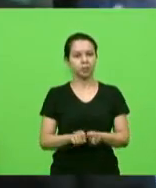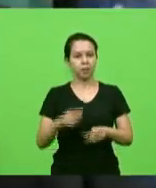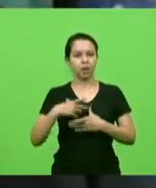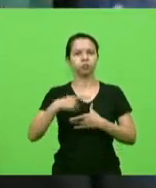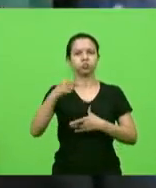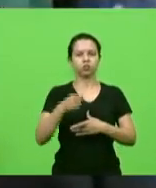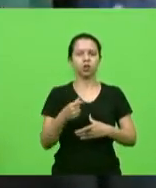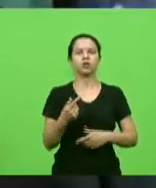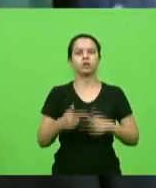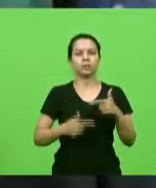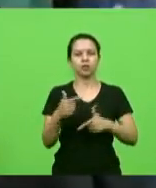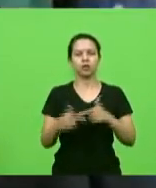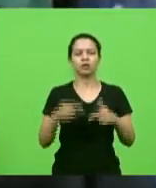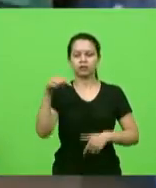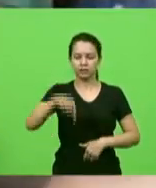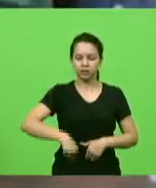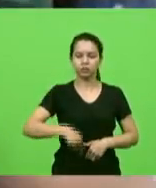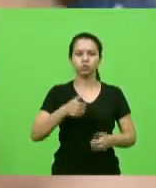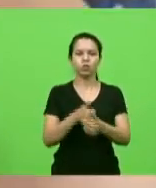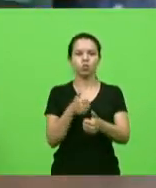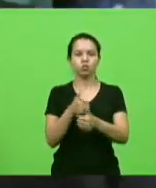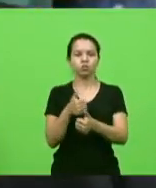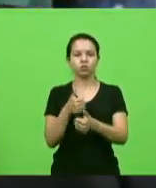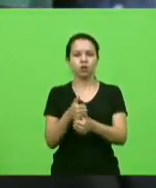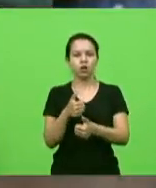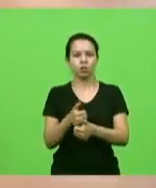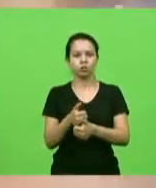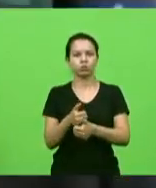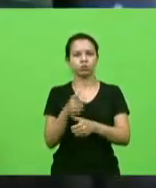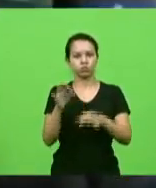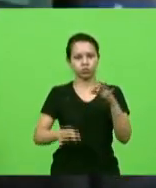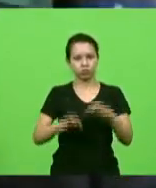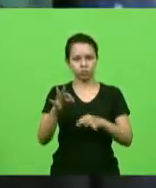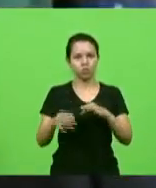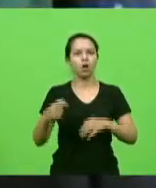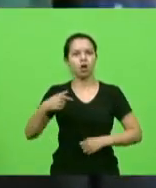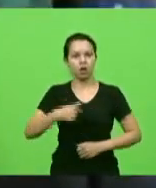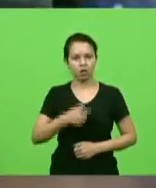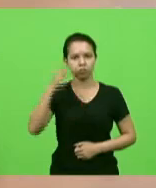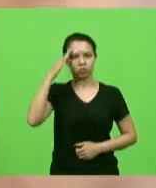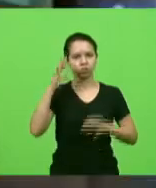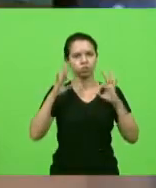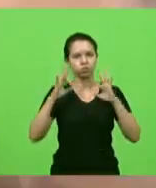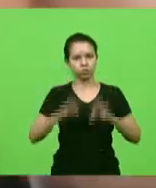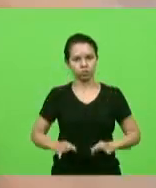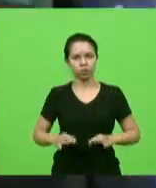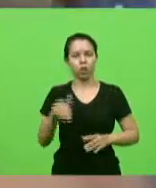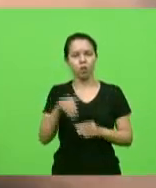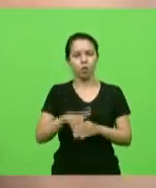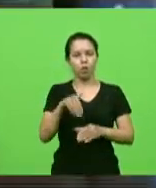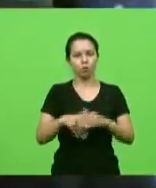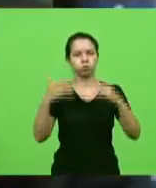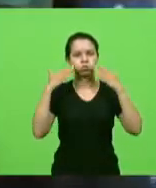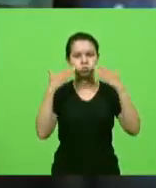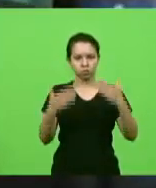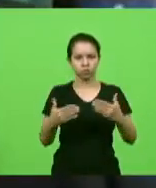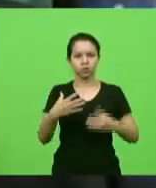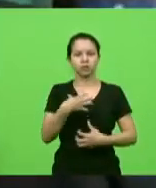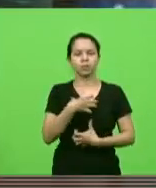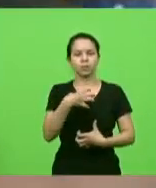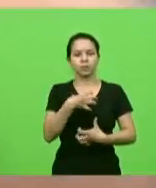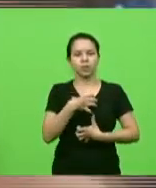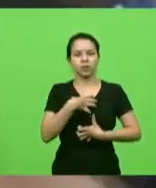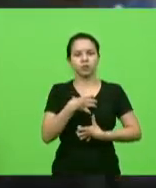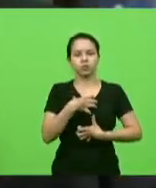para participar deste tribunal especial do julgamento estou duplamente tempo parado por vir e que este voto Expresso sentimento coletivo de